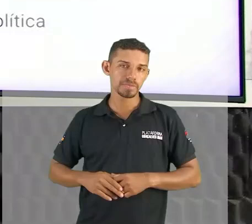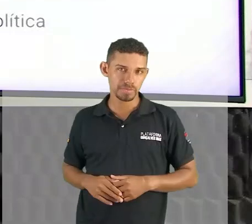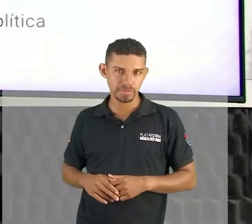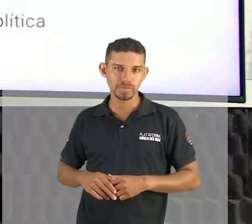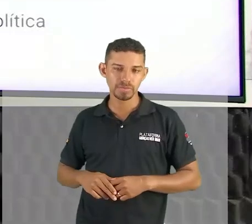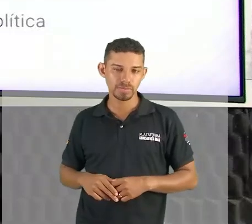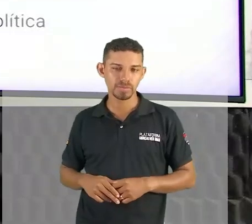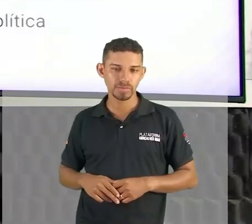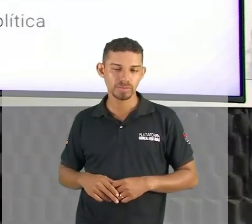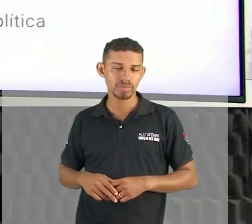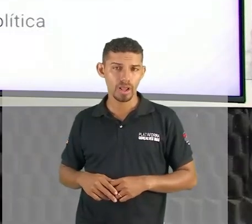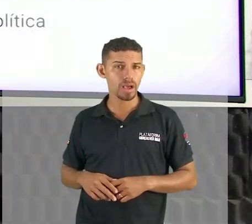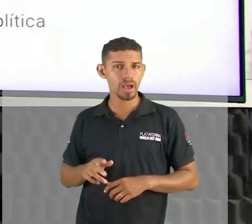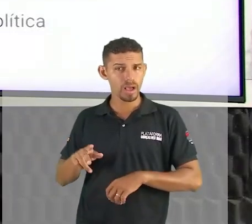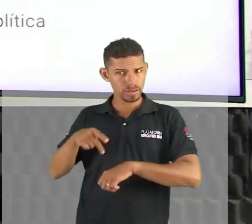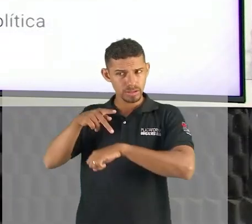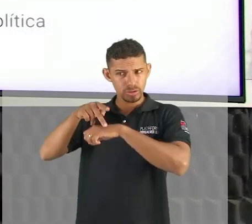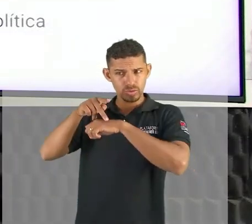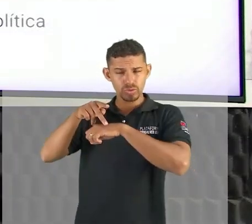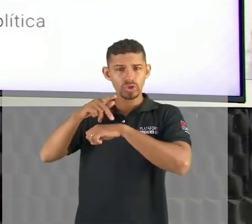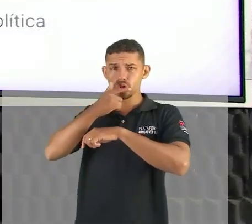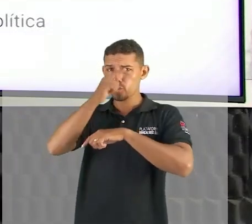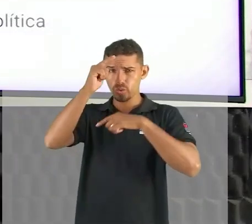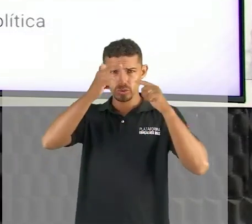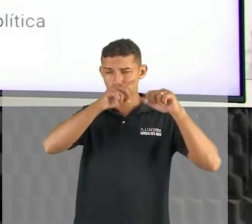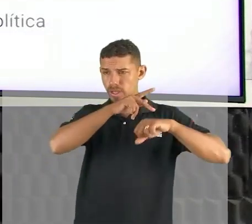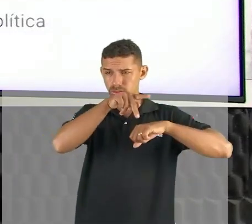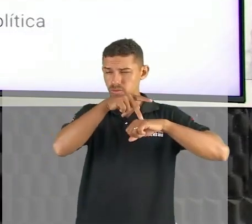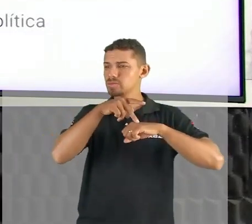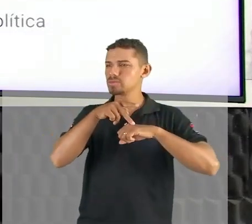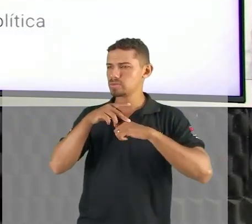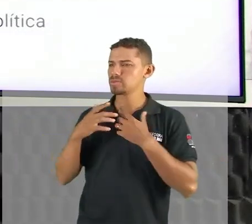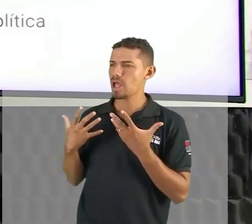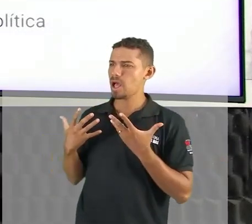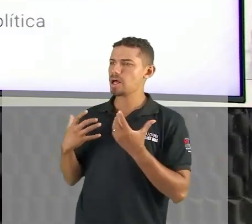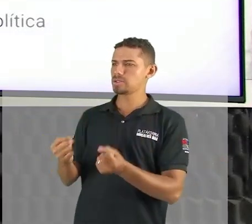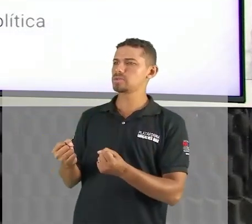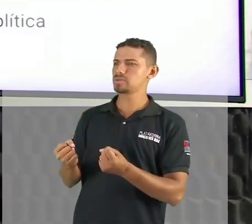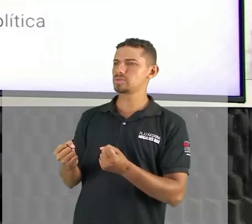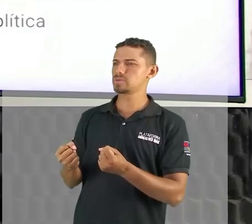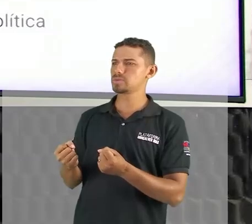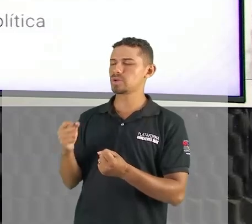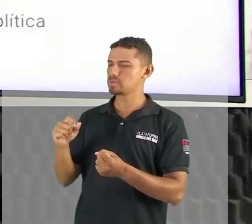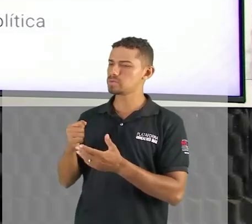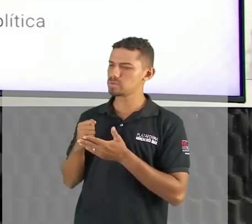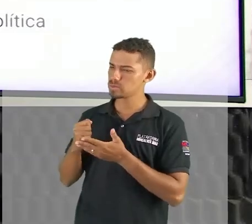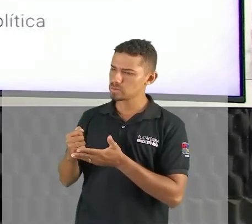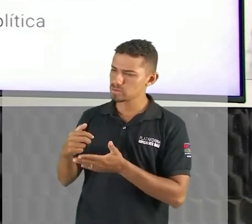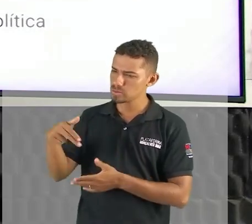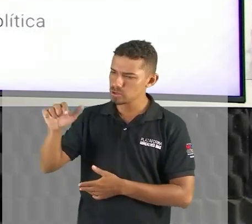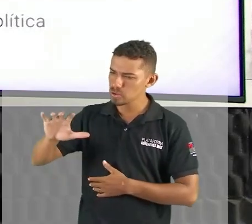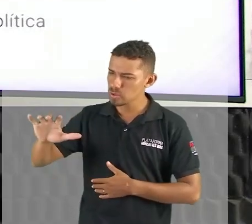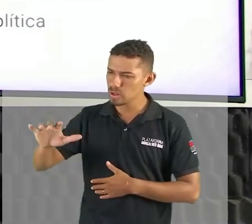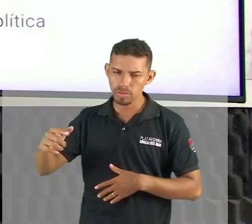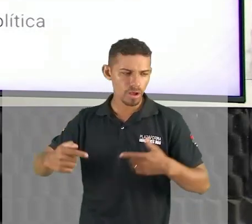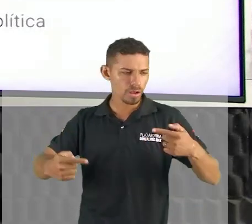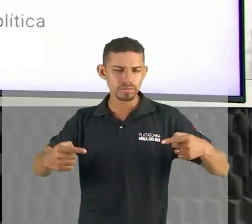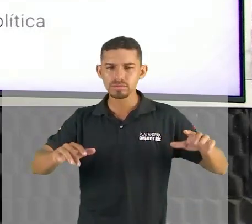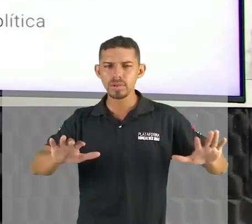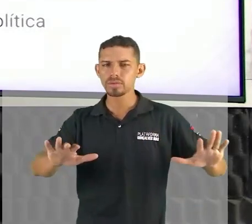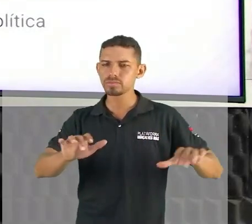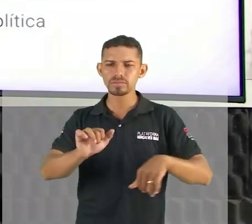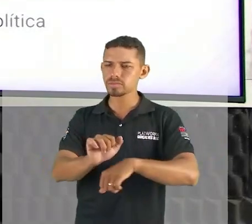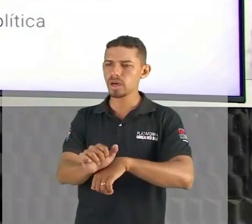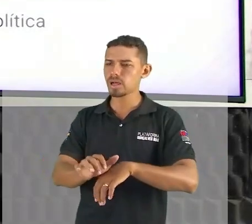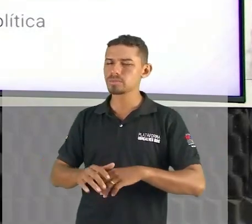Então, assim, é o apoio da comunidade a partir dessa resolução, a partir desses votos, né, da resolução da ONU,